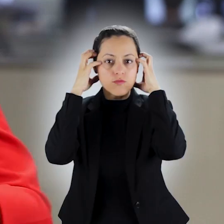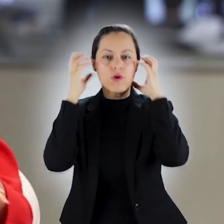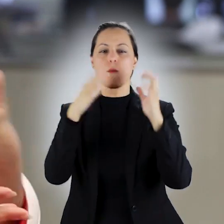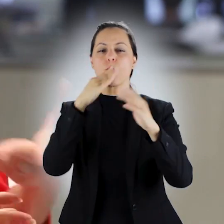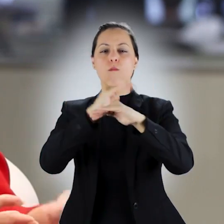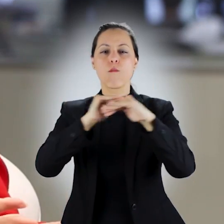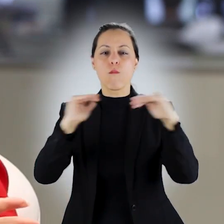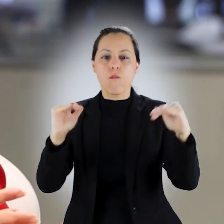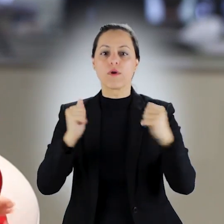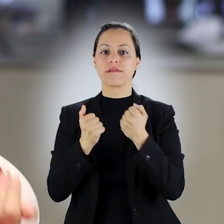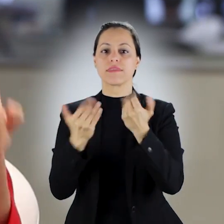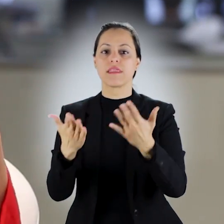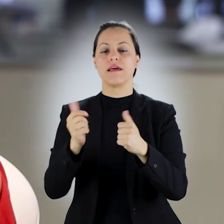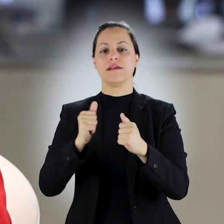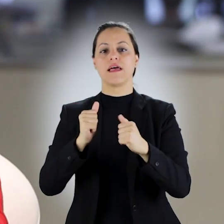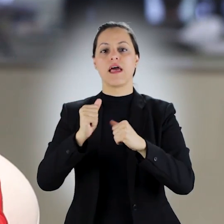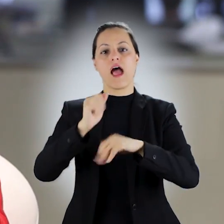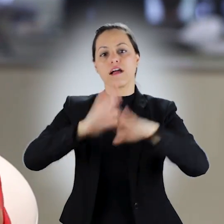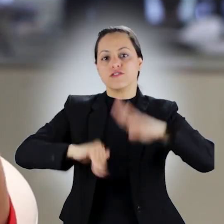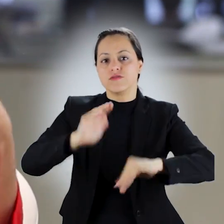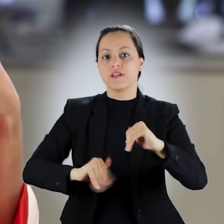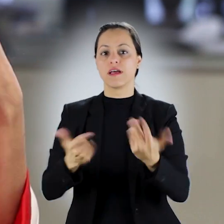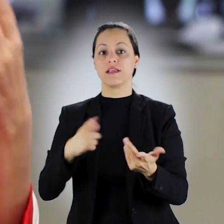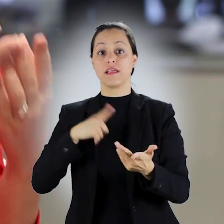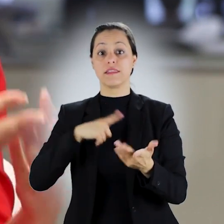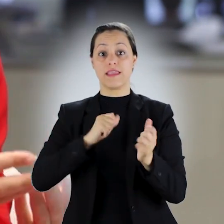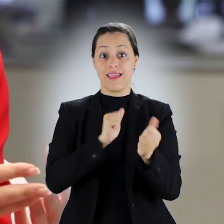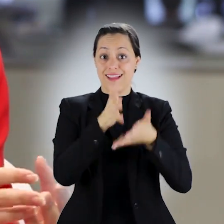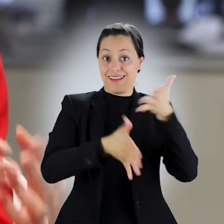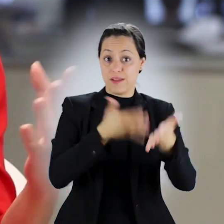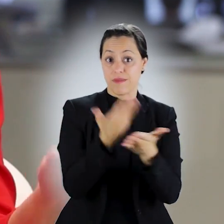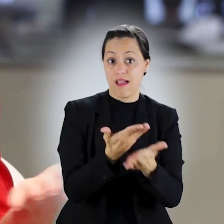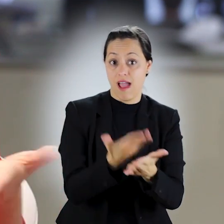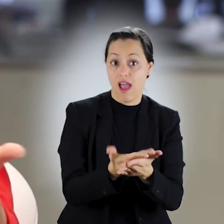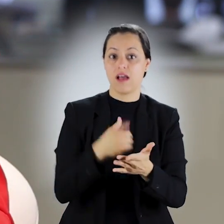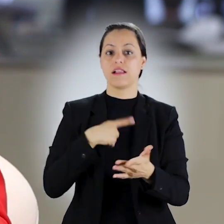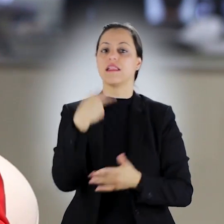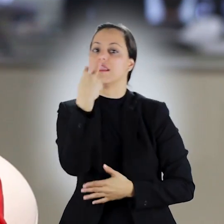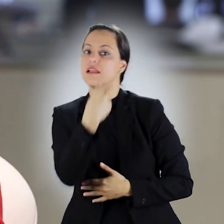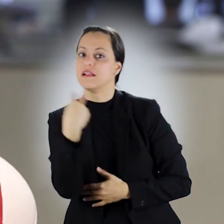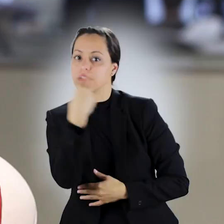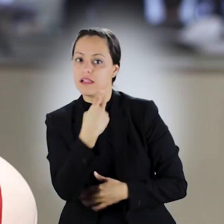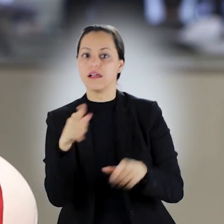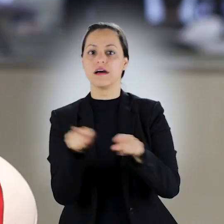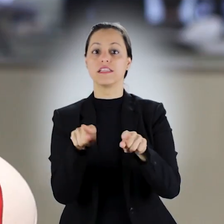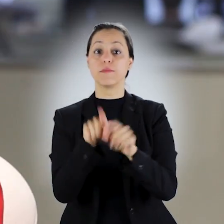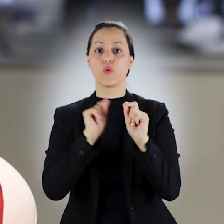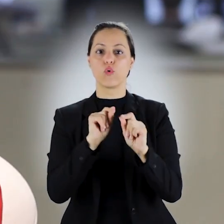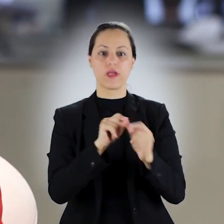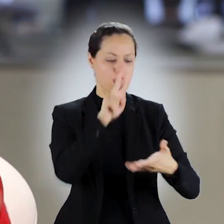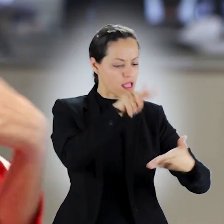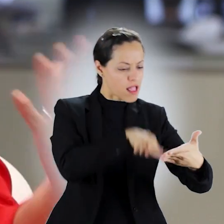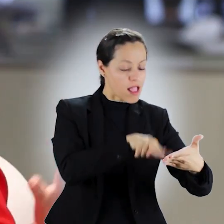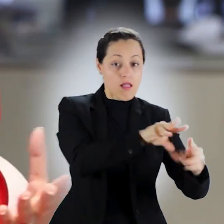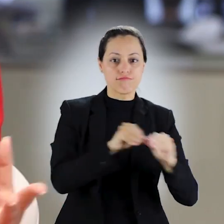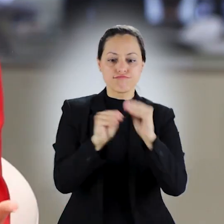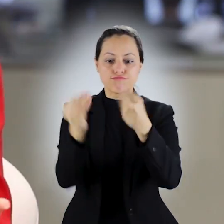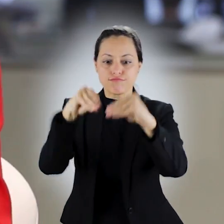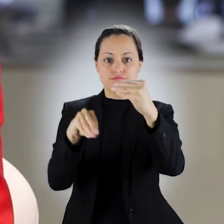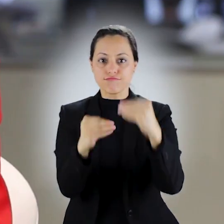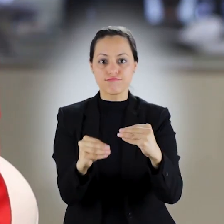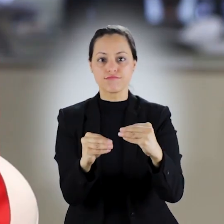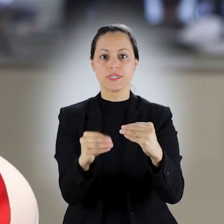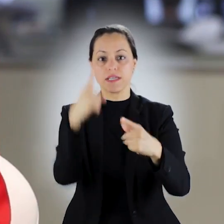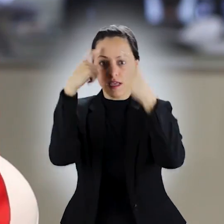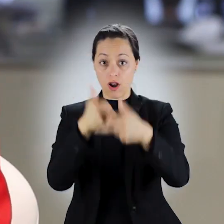várias atividades para as pessoas. Aula de libras, leitura labial, prototipagem a partir de uma descrição escrita. E a conclusão